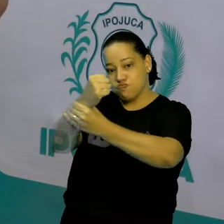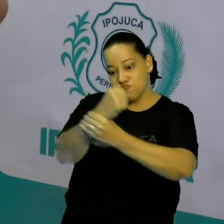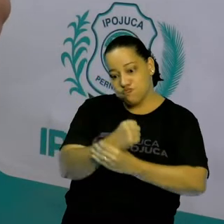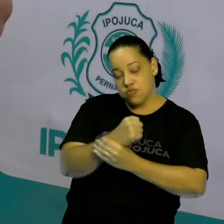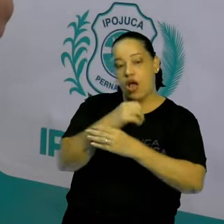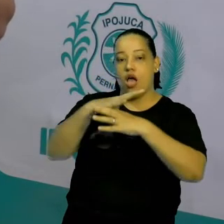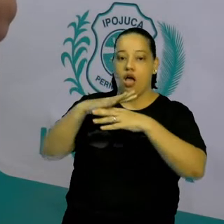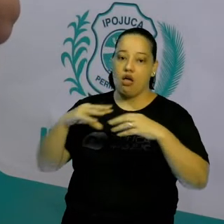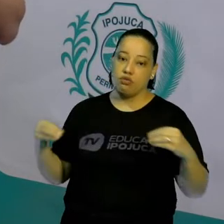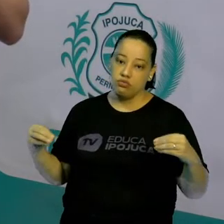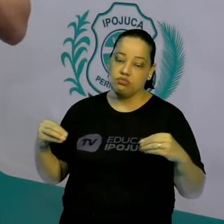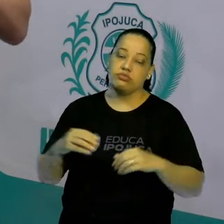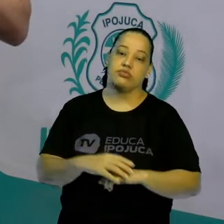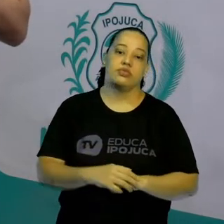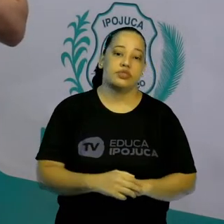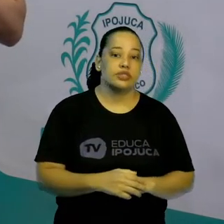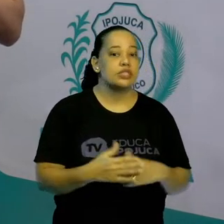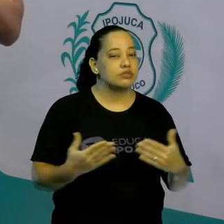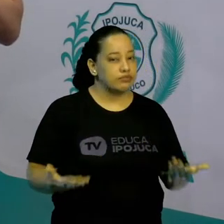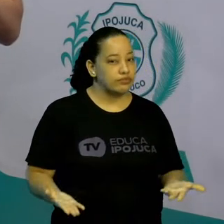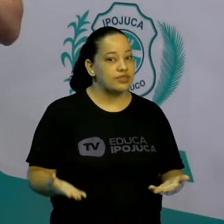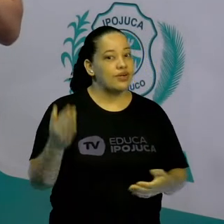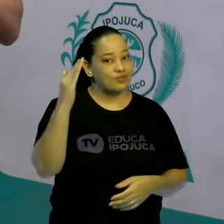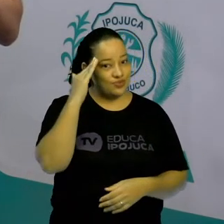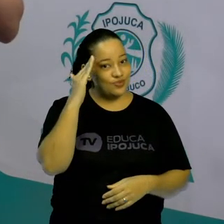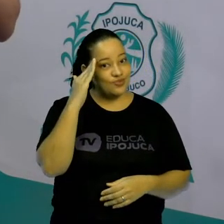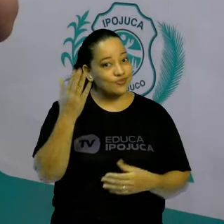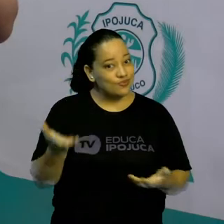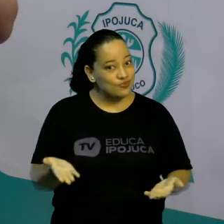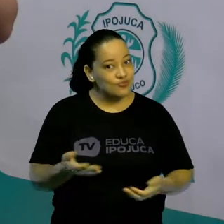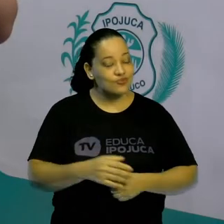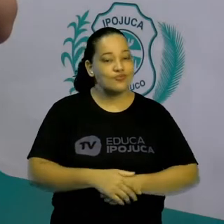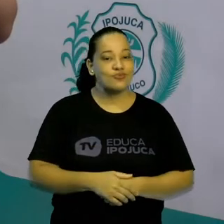reis ingleses. Estão conseguindo acompanhar até aqui?